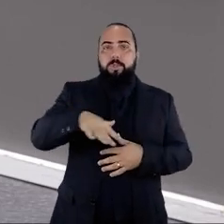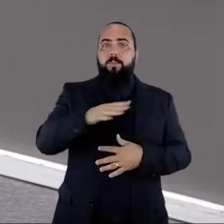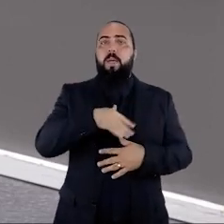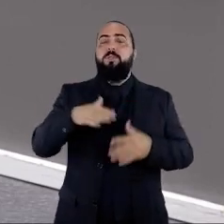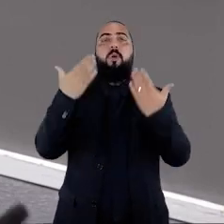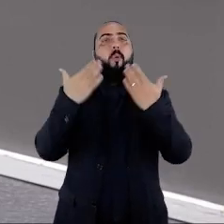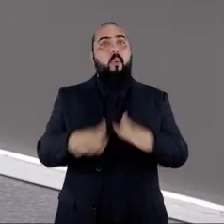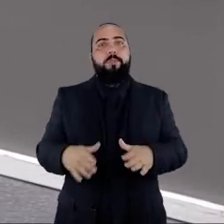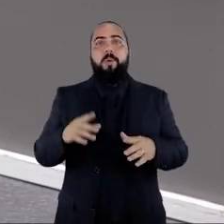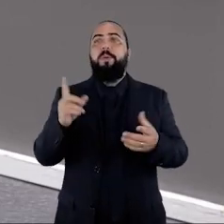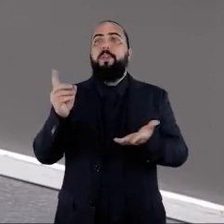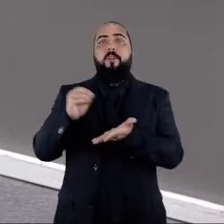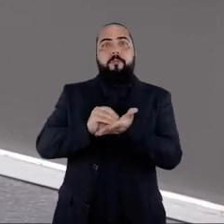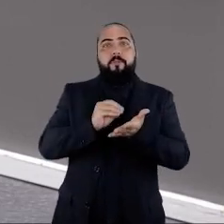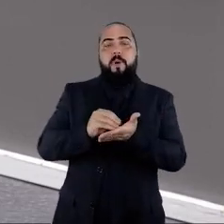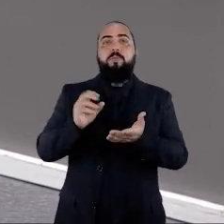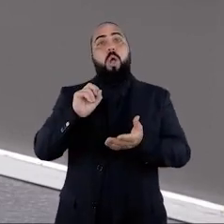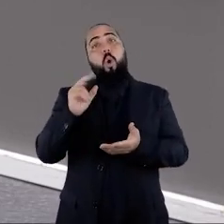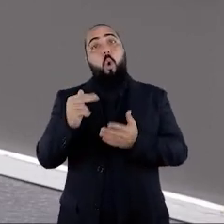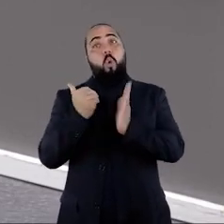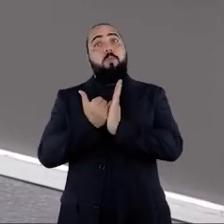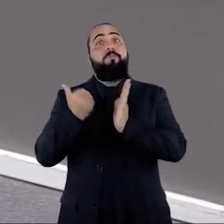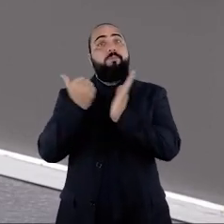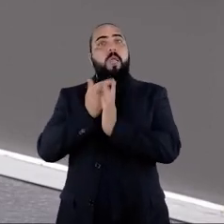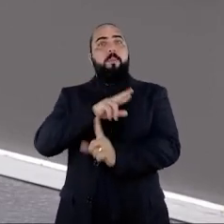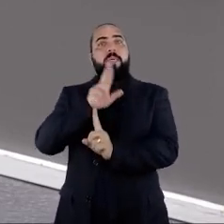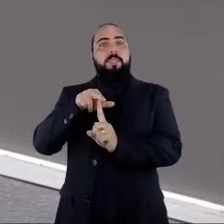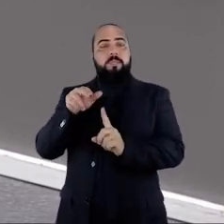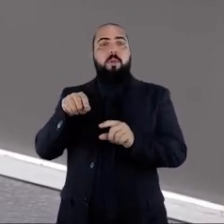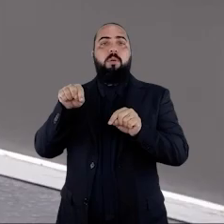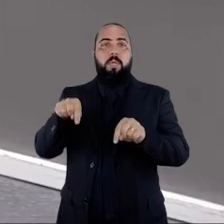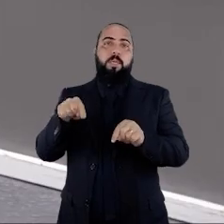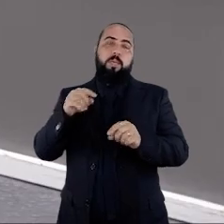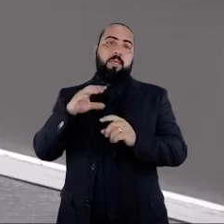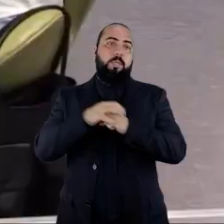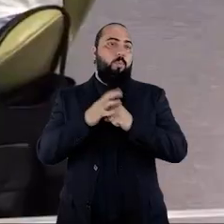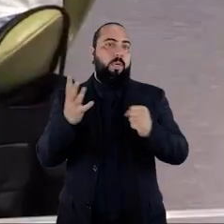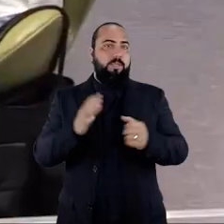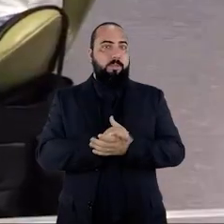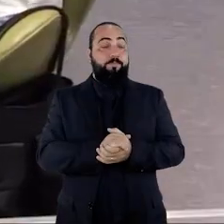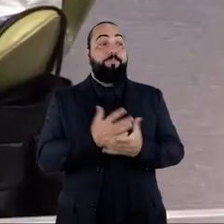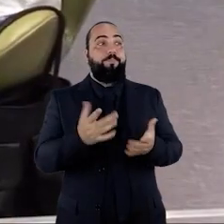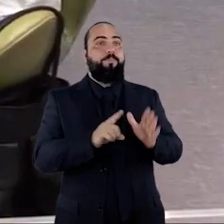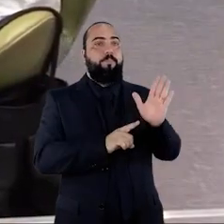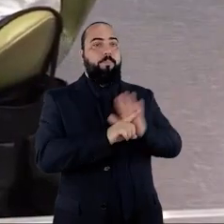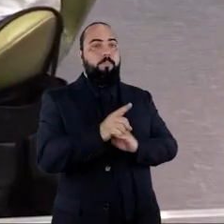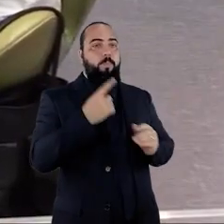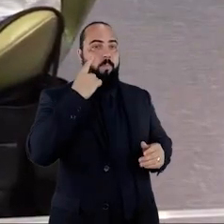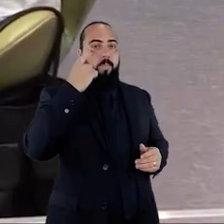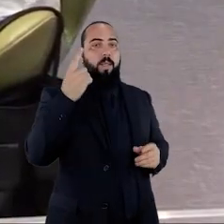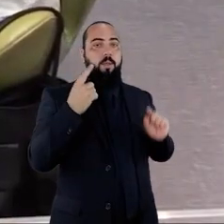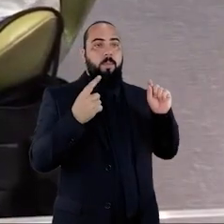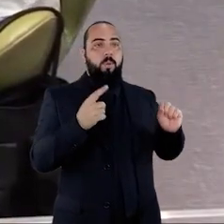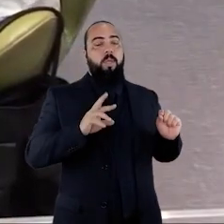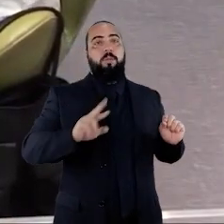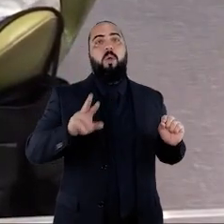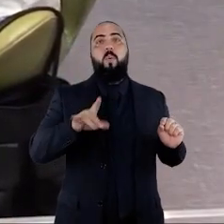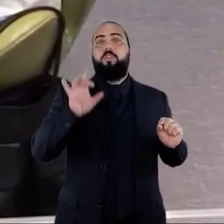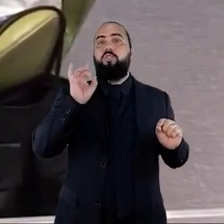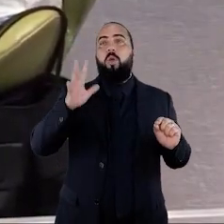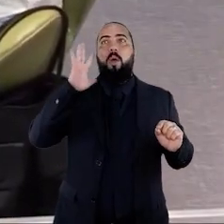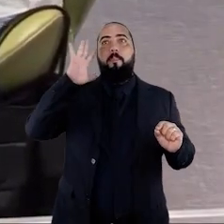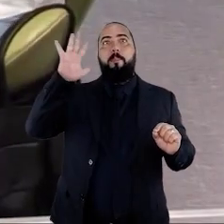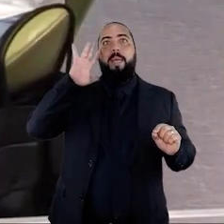nesses espaços, quais as consequências dessa ausência ou dessa subrepresentação para a nossa democracia. A pergunta feita nos leva